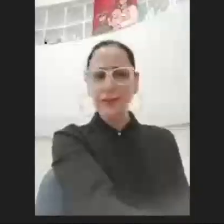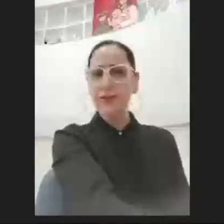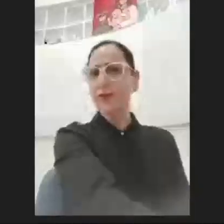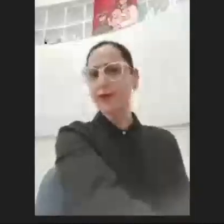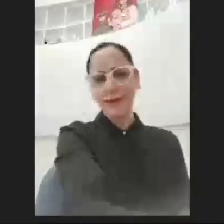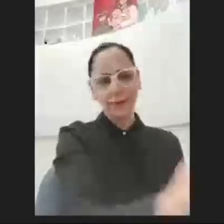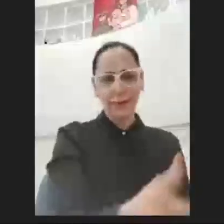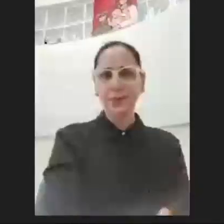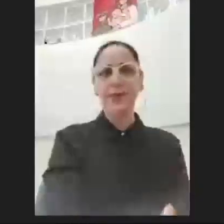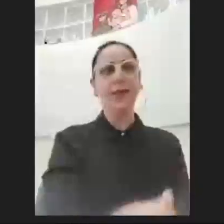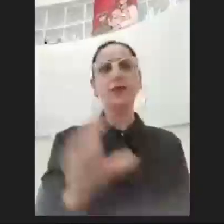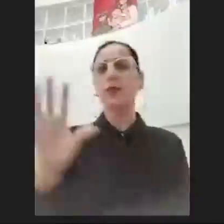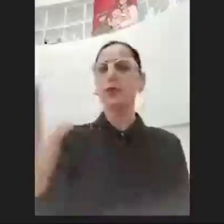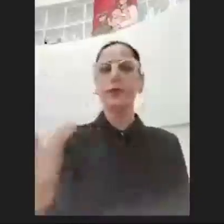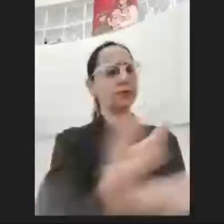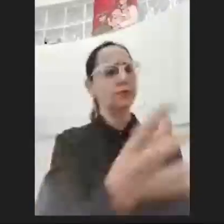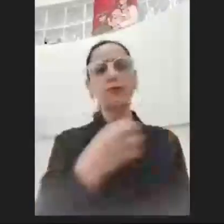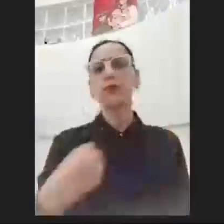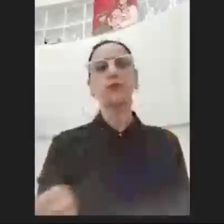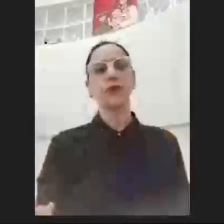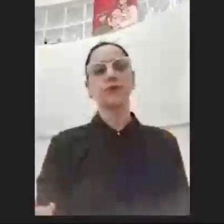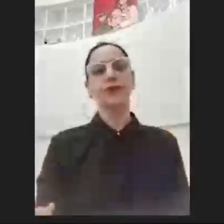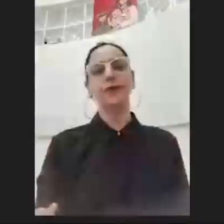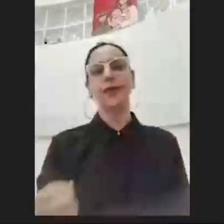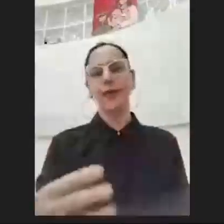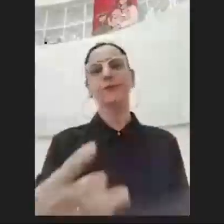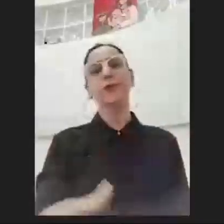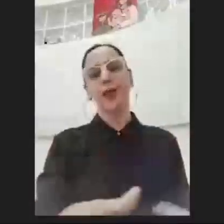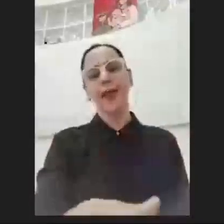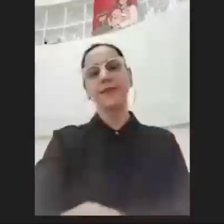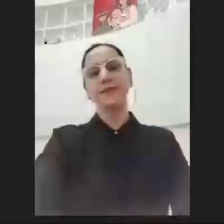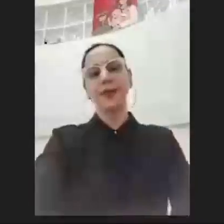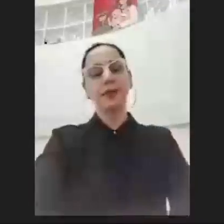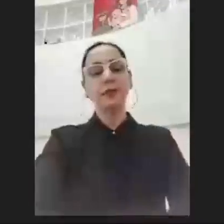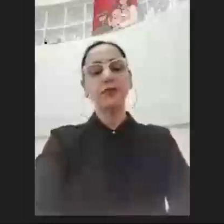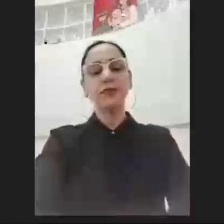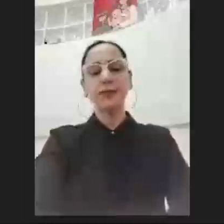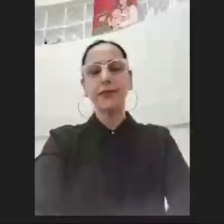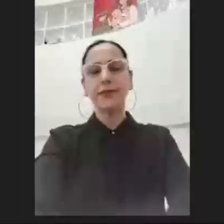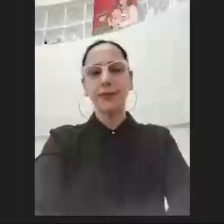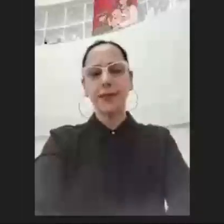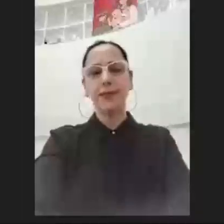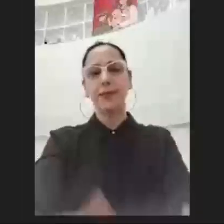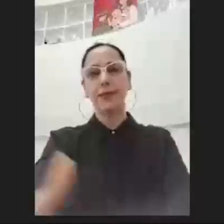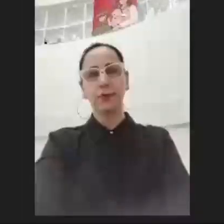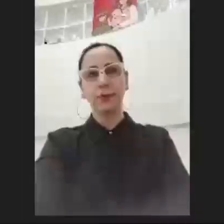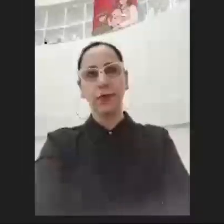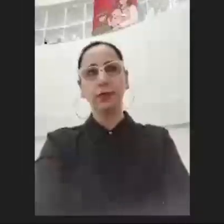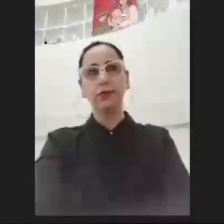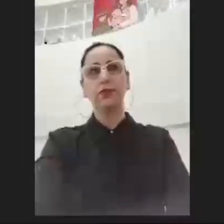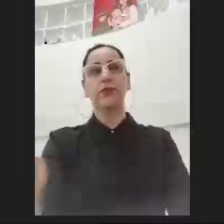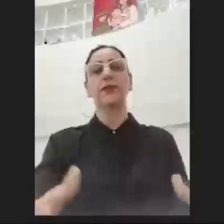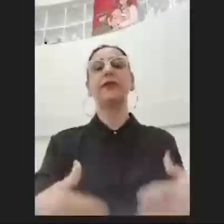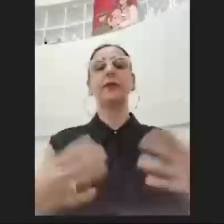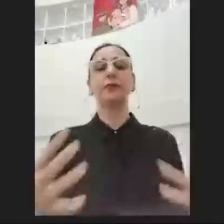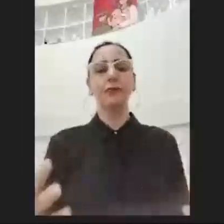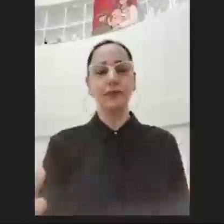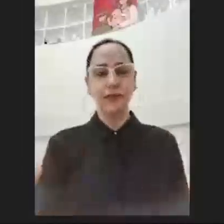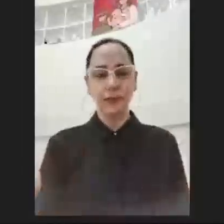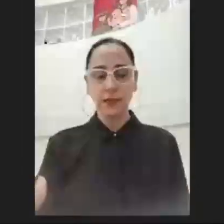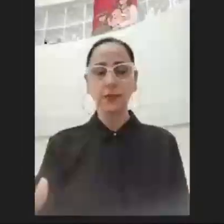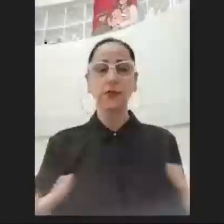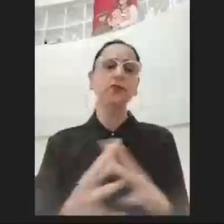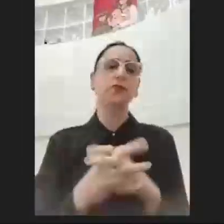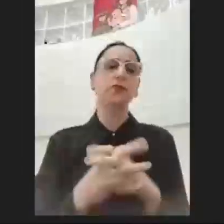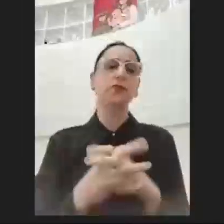importante, né? Não só para o aleitamento materno, como para todo o contexto ali daquela mulher. Então, a gente tem que trabalhar planejamento, a gente